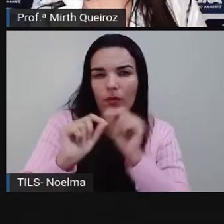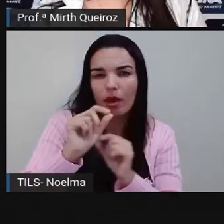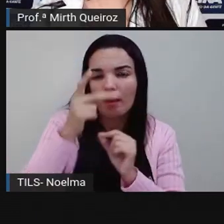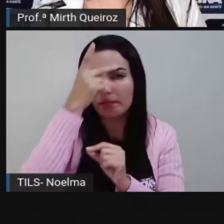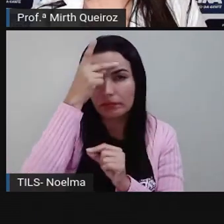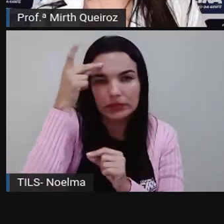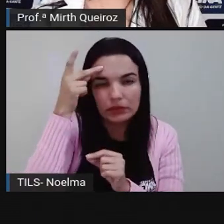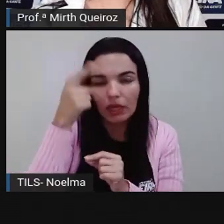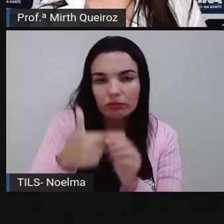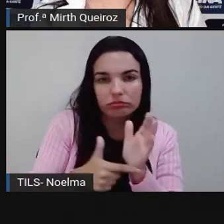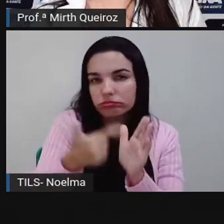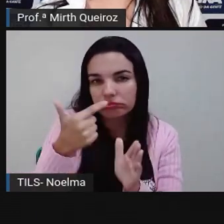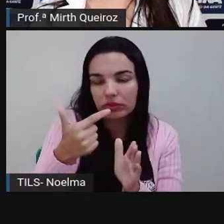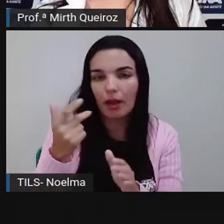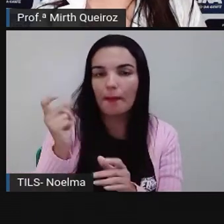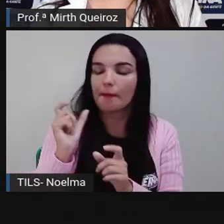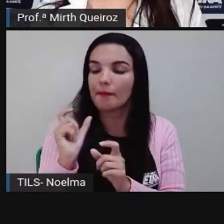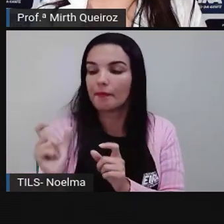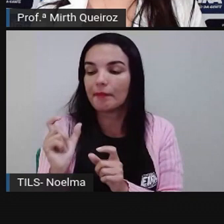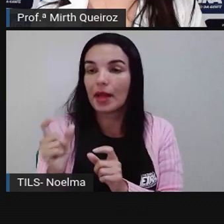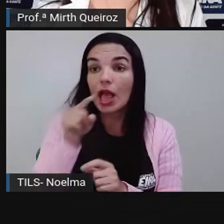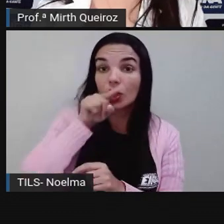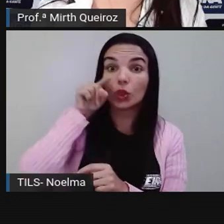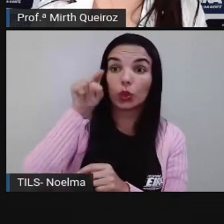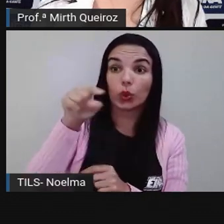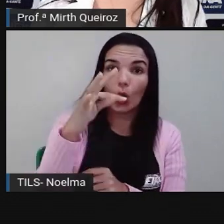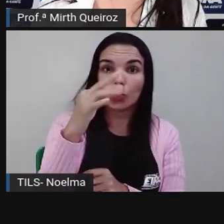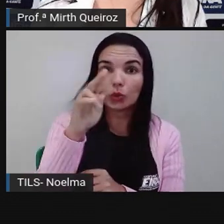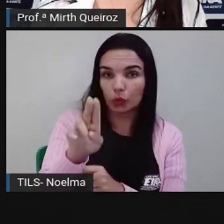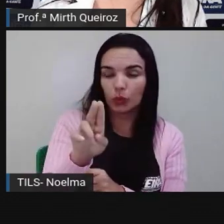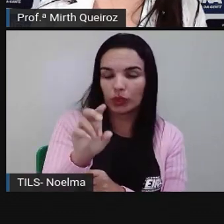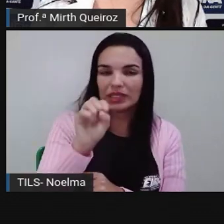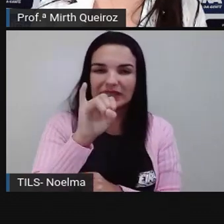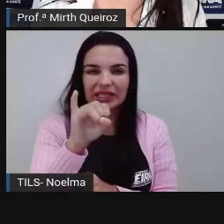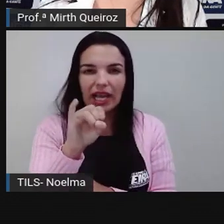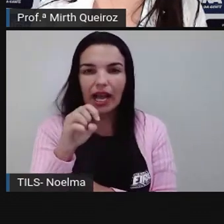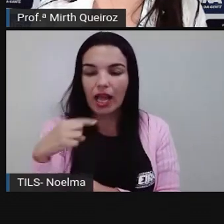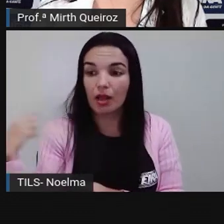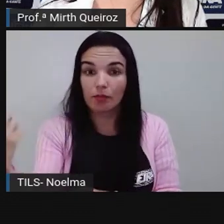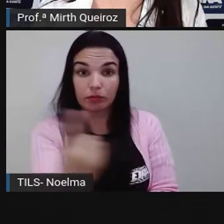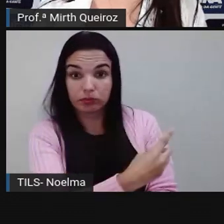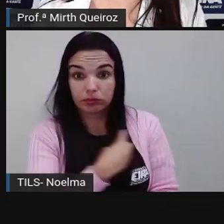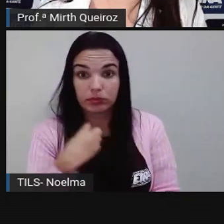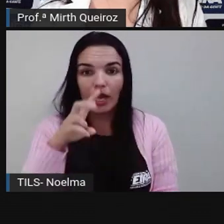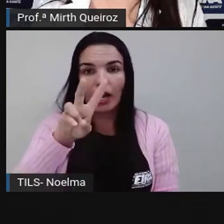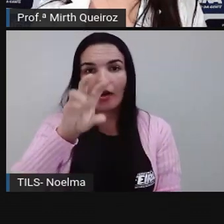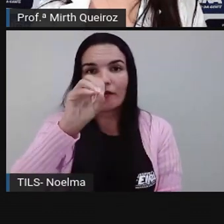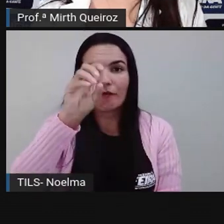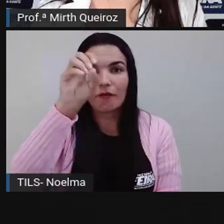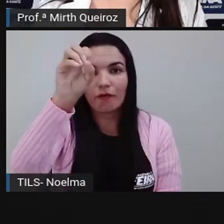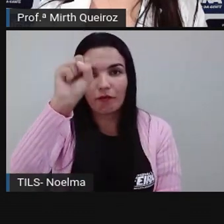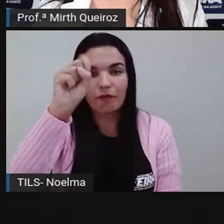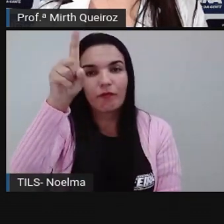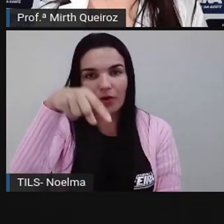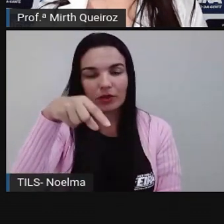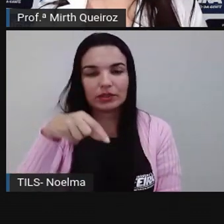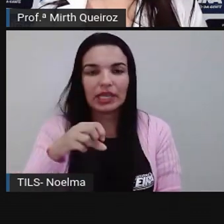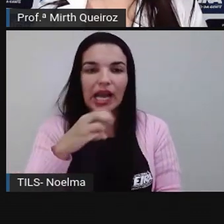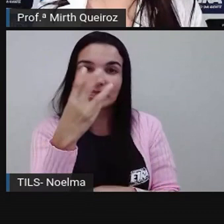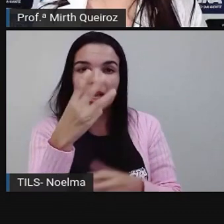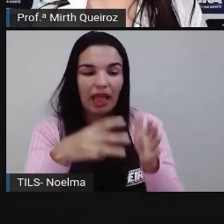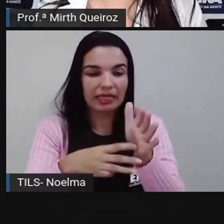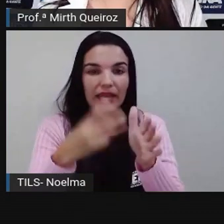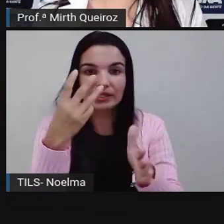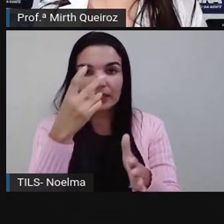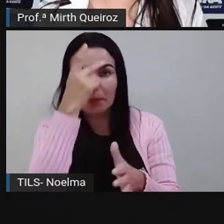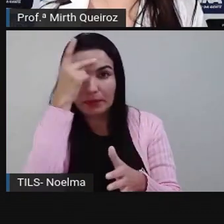A segunda pessoa do plural, vós. Terceira pessoa do singular, ele, ela. Terceira pessoa